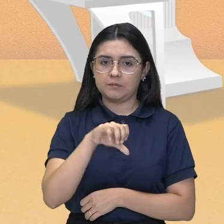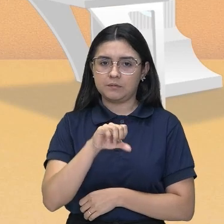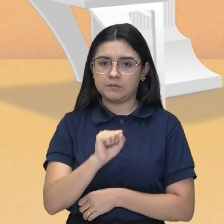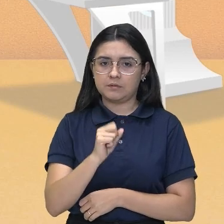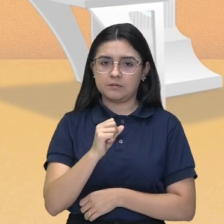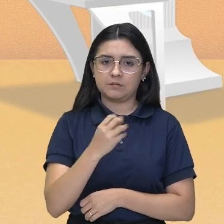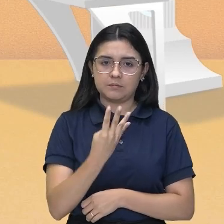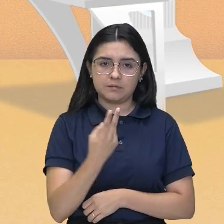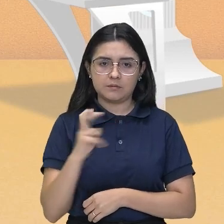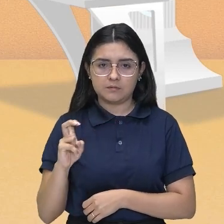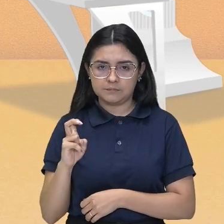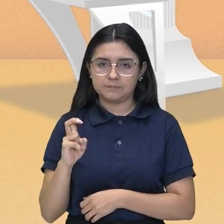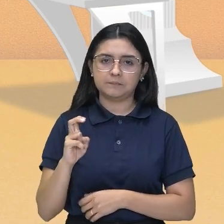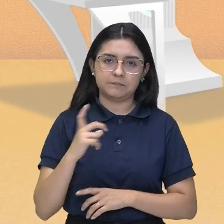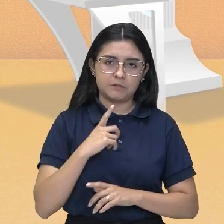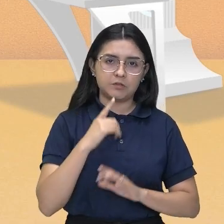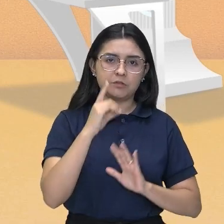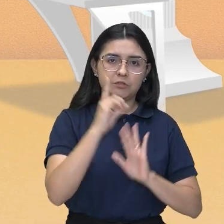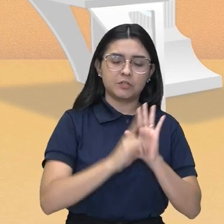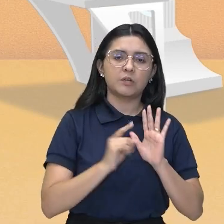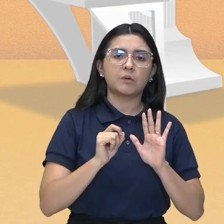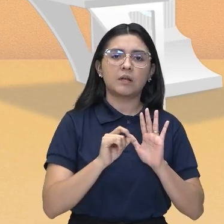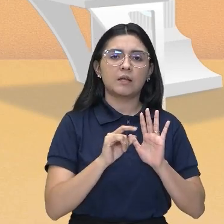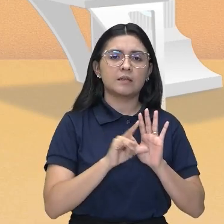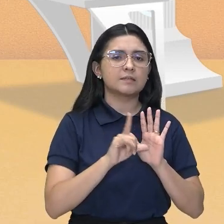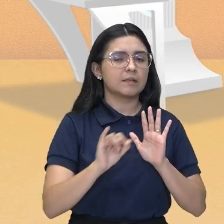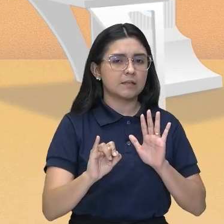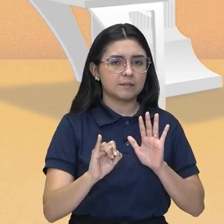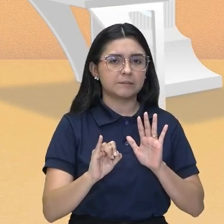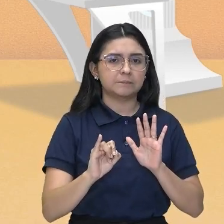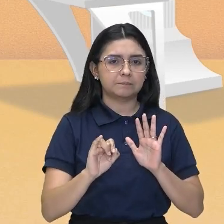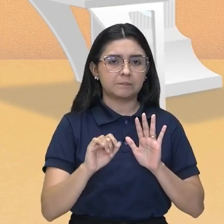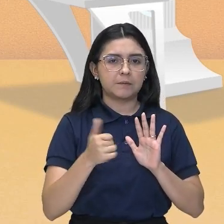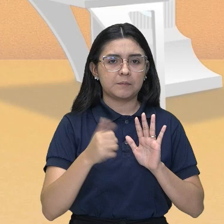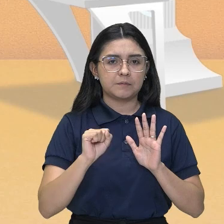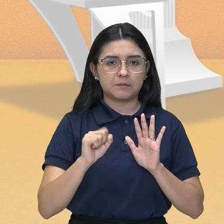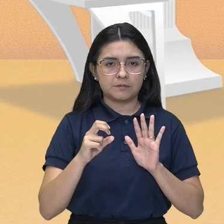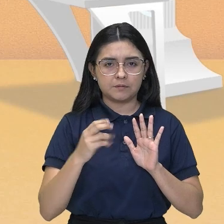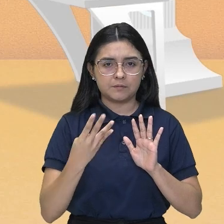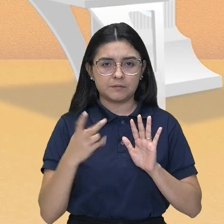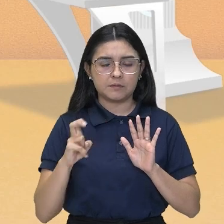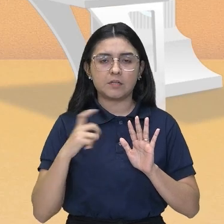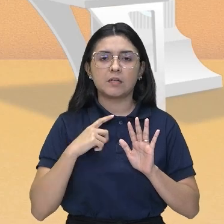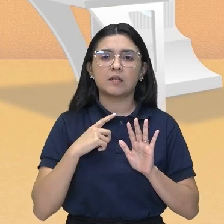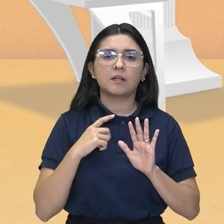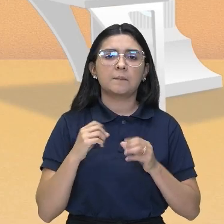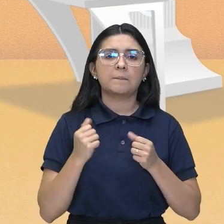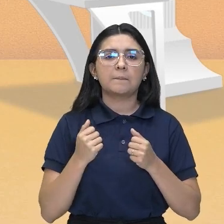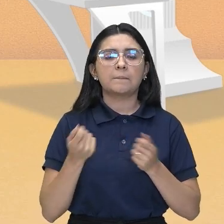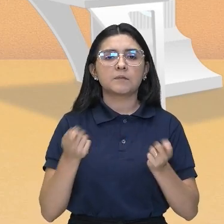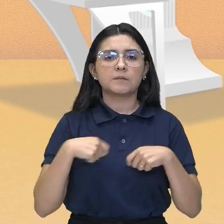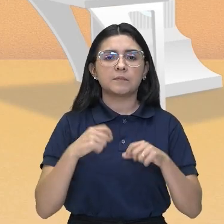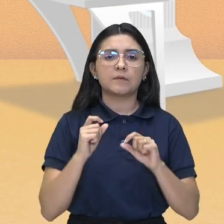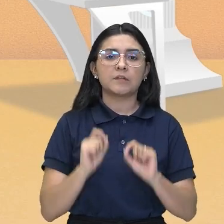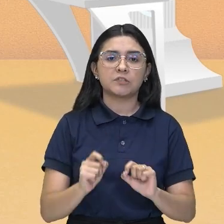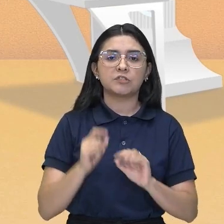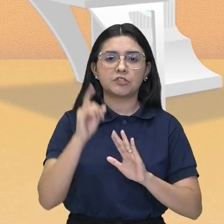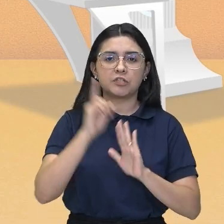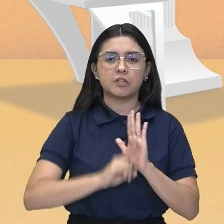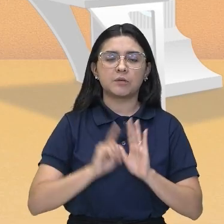1845 dava direito, essa lei, né, que foi editada em 1845, ela dava direito à Inglaterra a